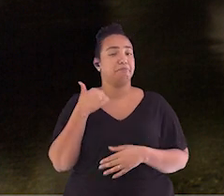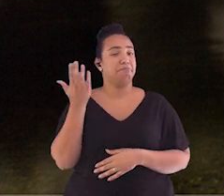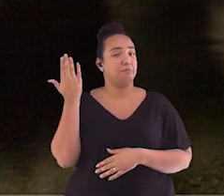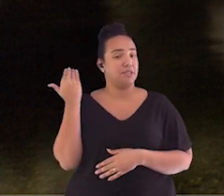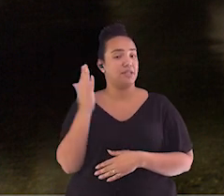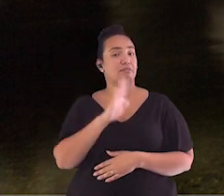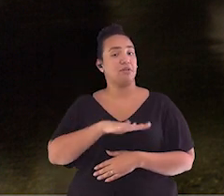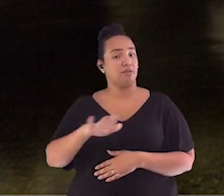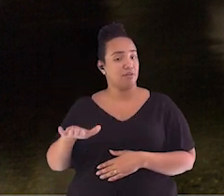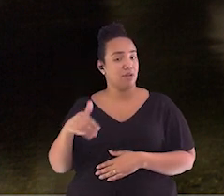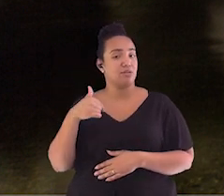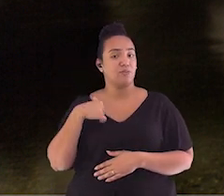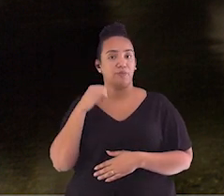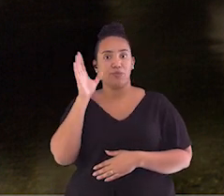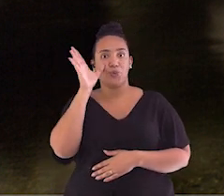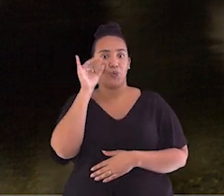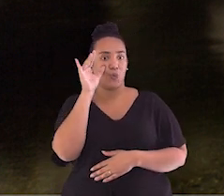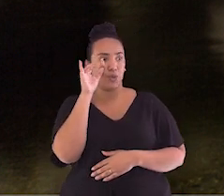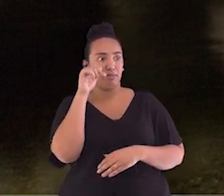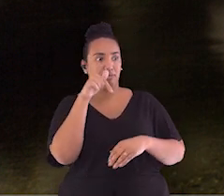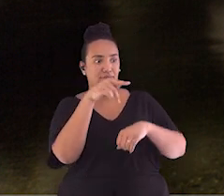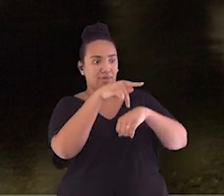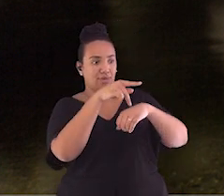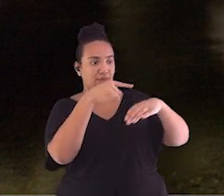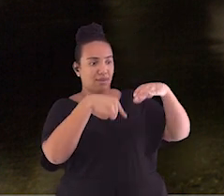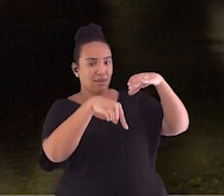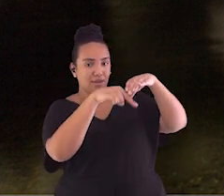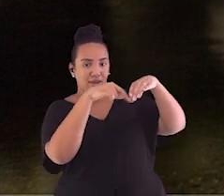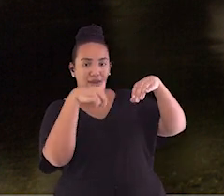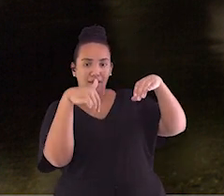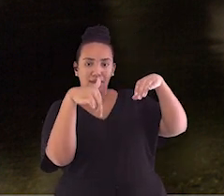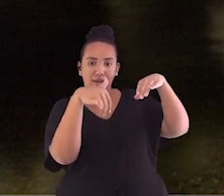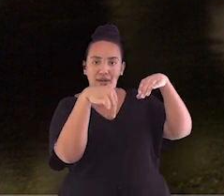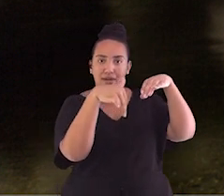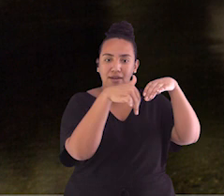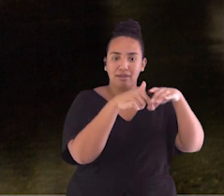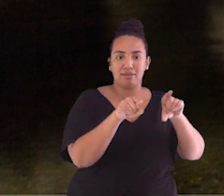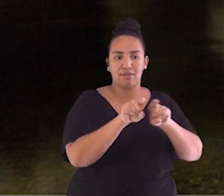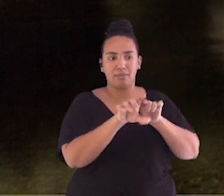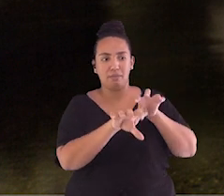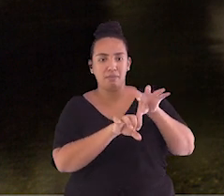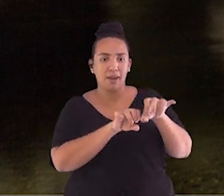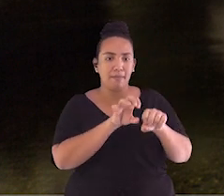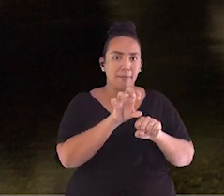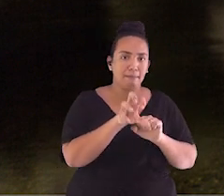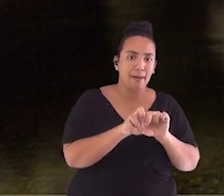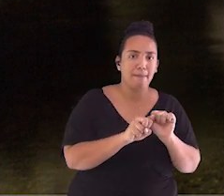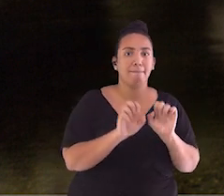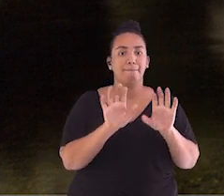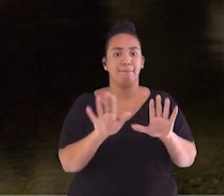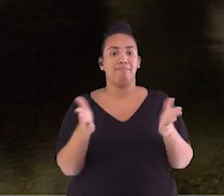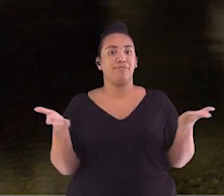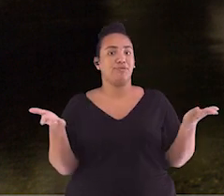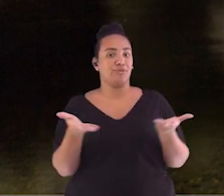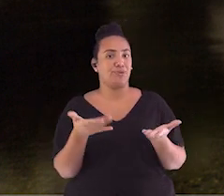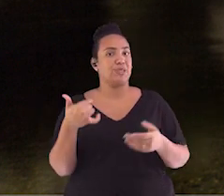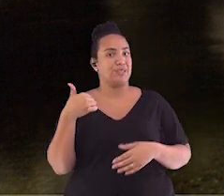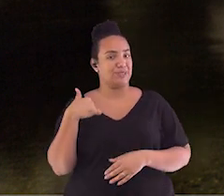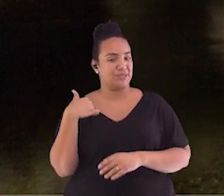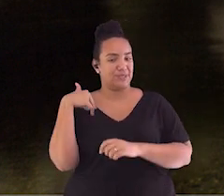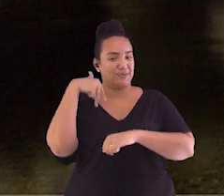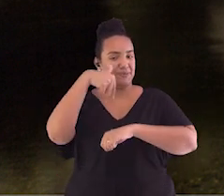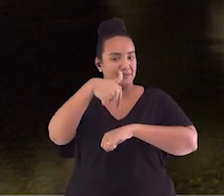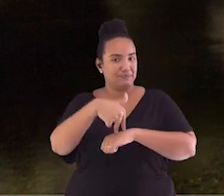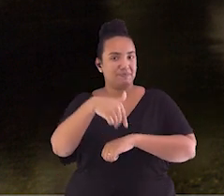a curiosidade de entrar em uma caverna, e desbravá-la, mas hoje cá estou eu e você para